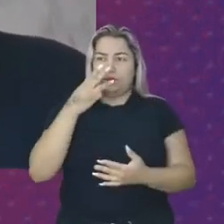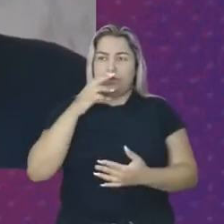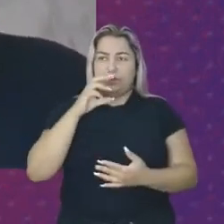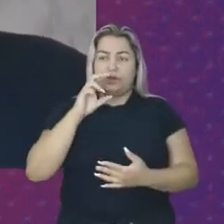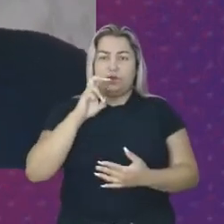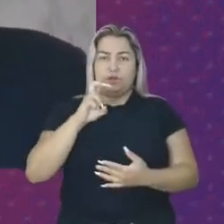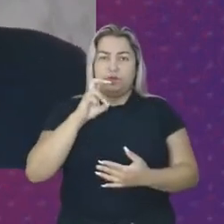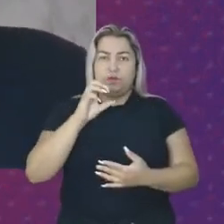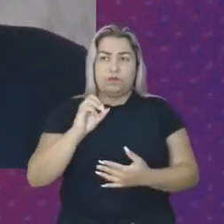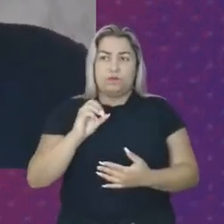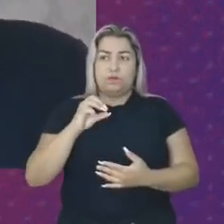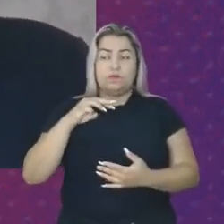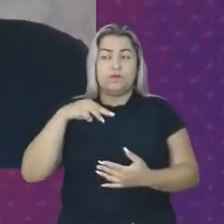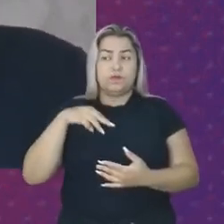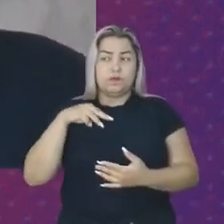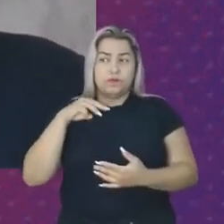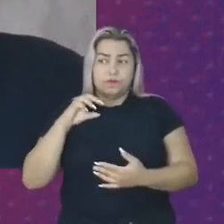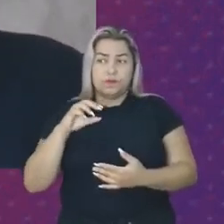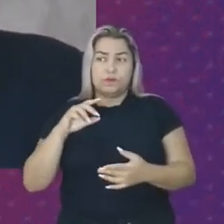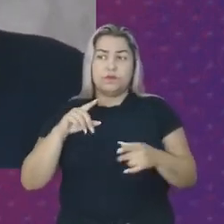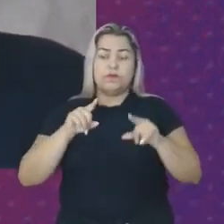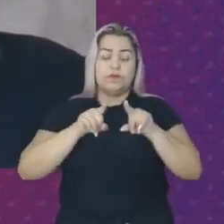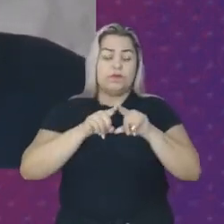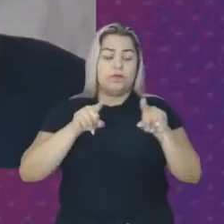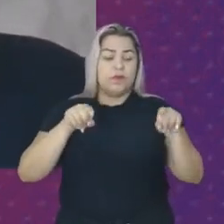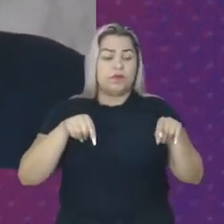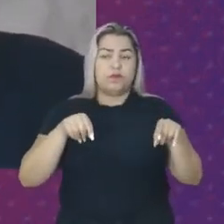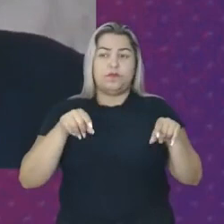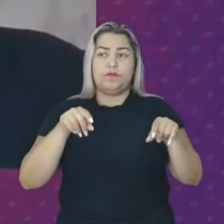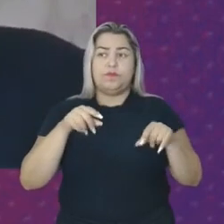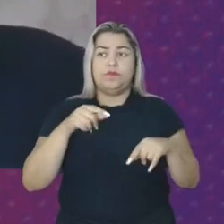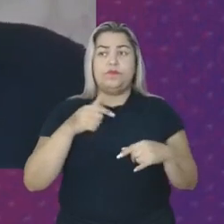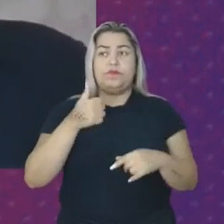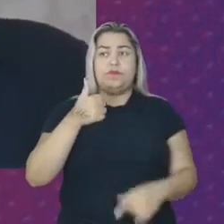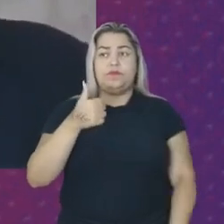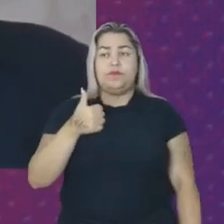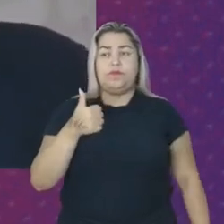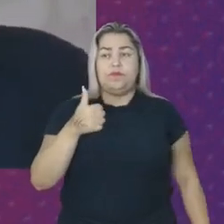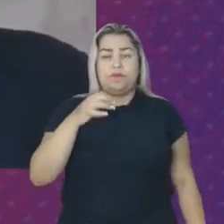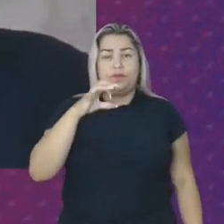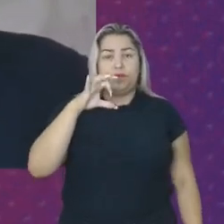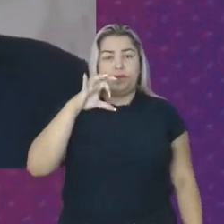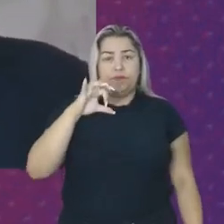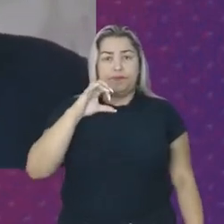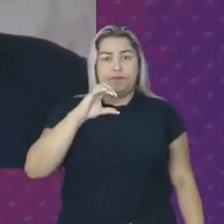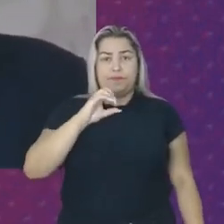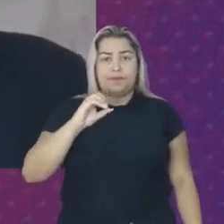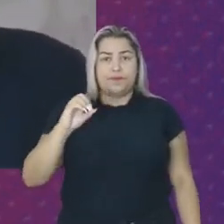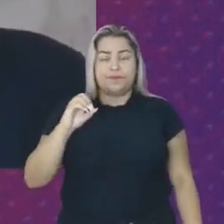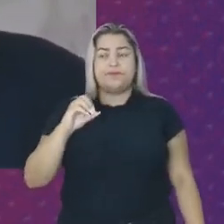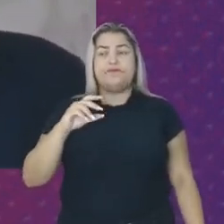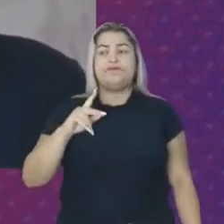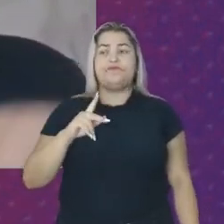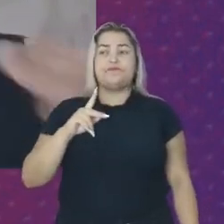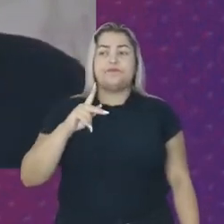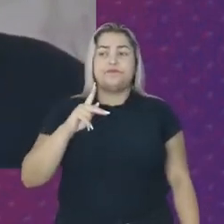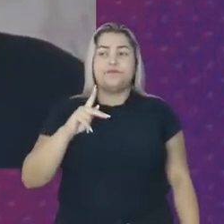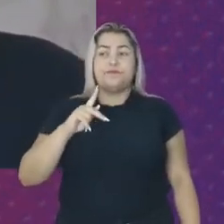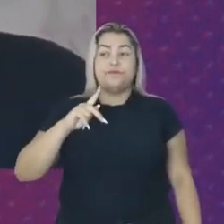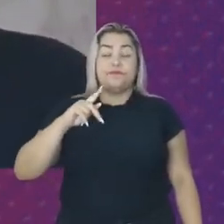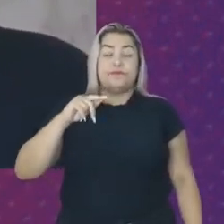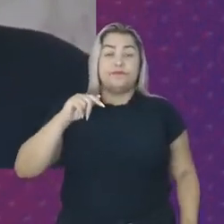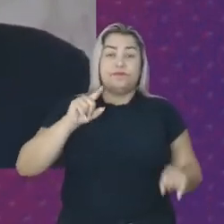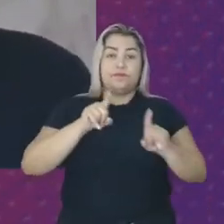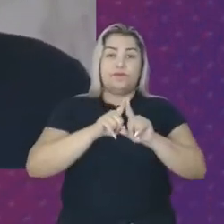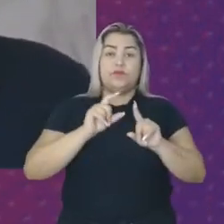metros quadrados, e também a de menor porte, que são cerca de 1.900 metros quadrados de construção, de acordo